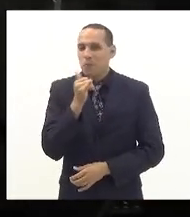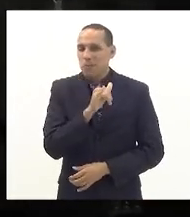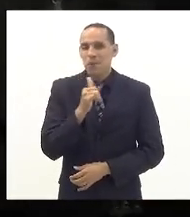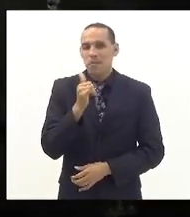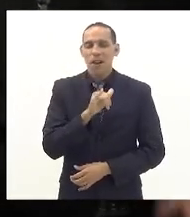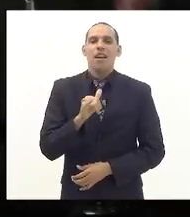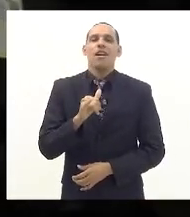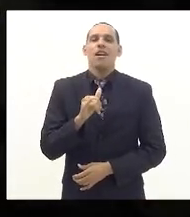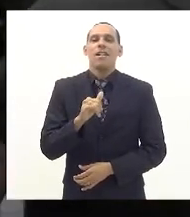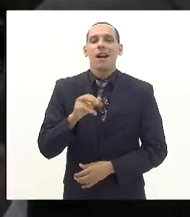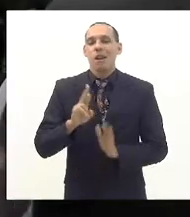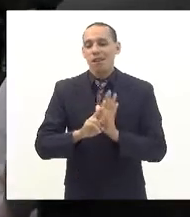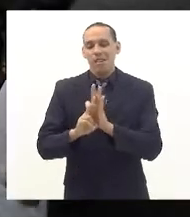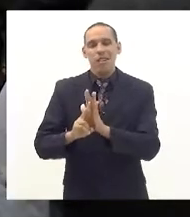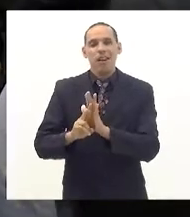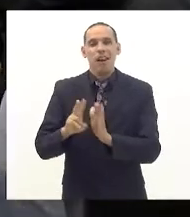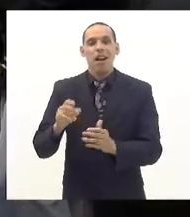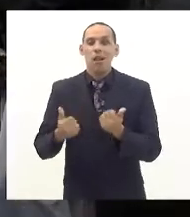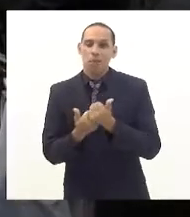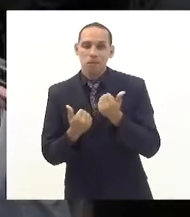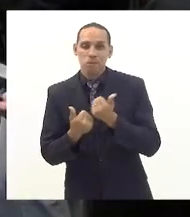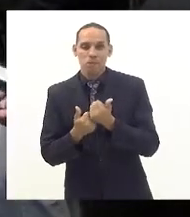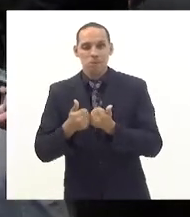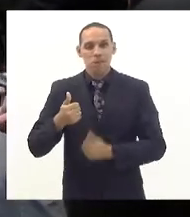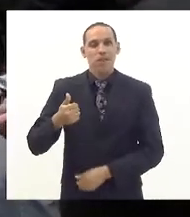Maicon de Oliveira.